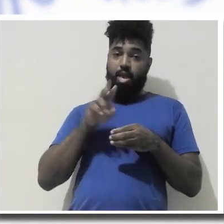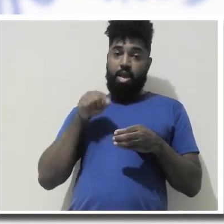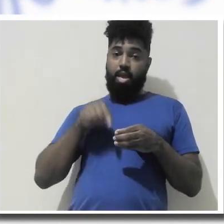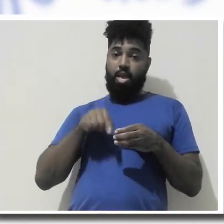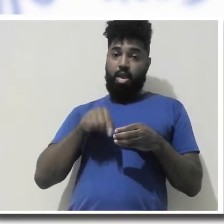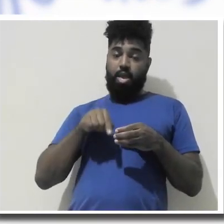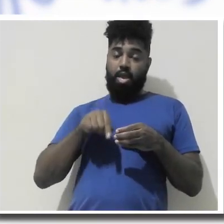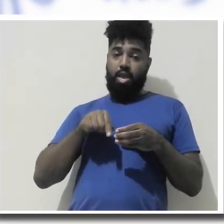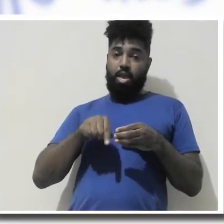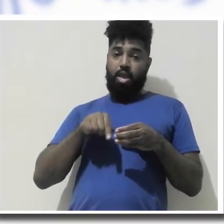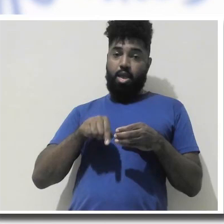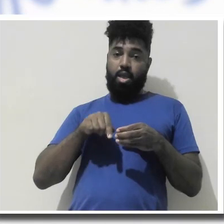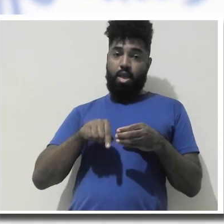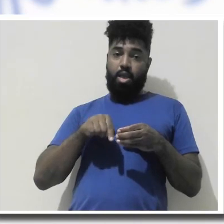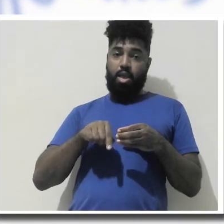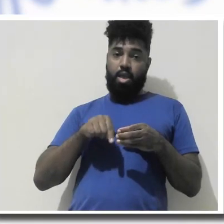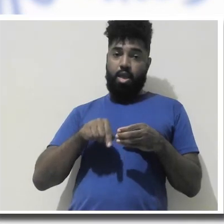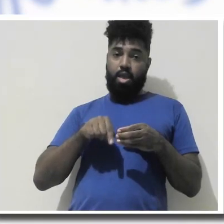não